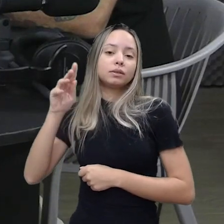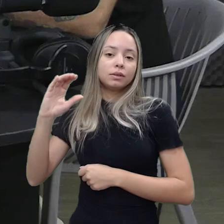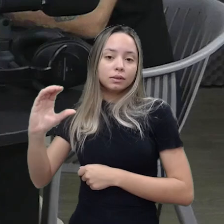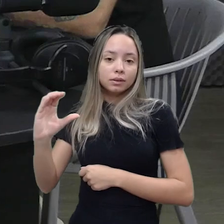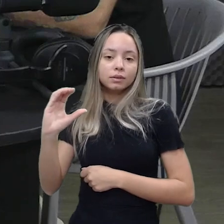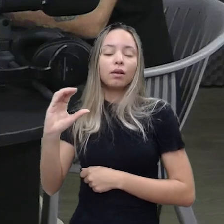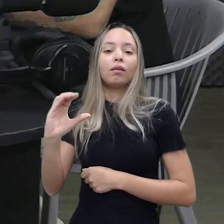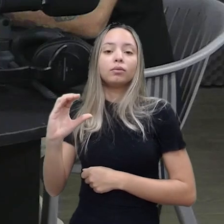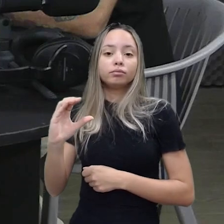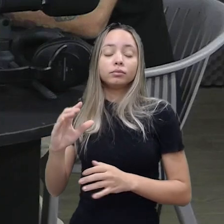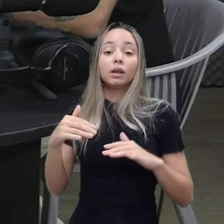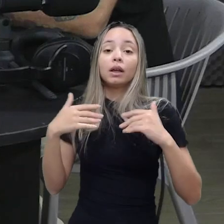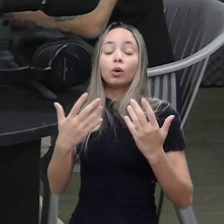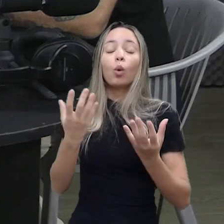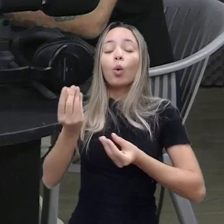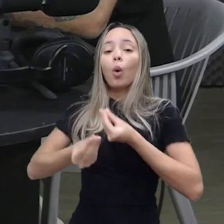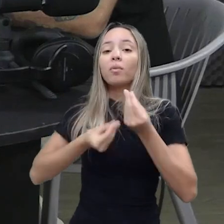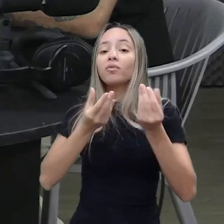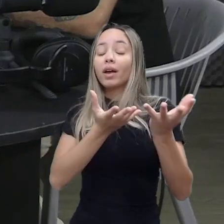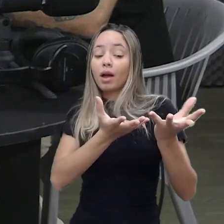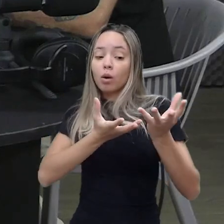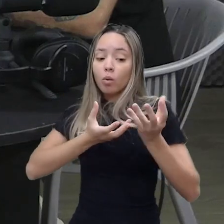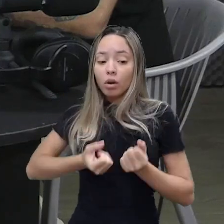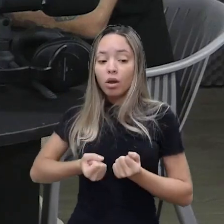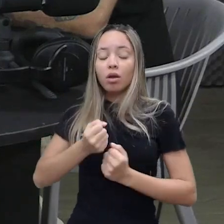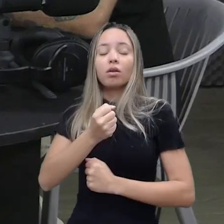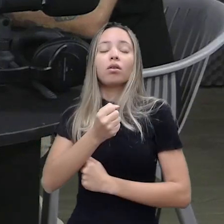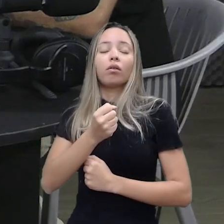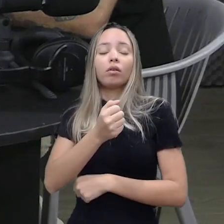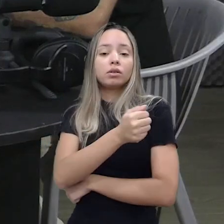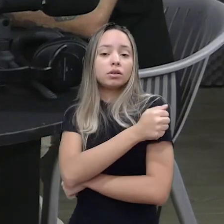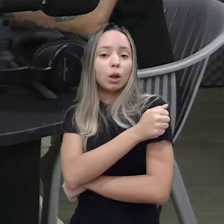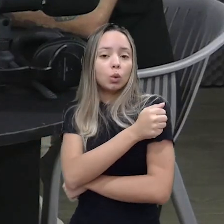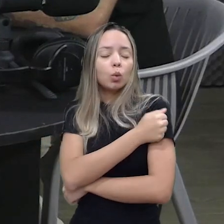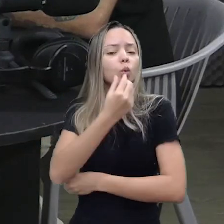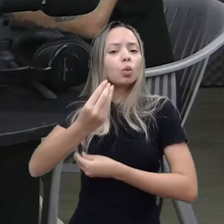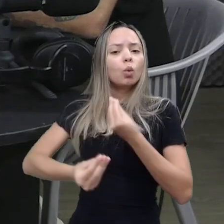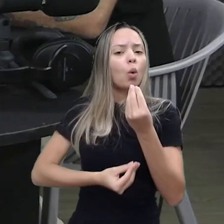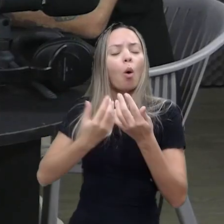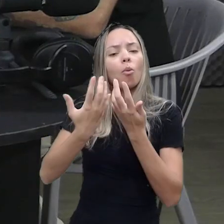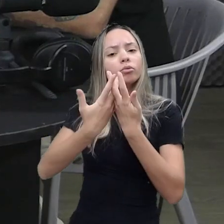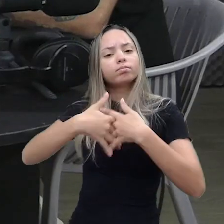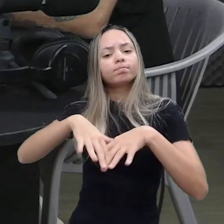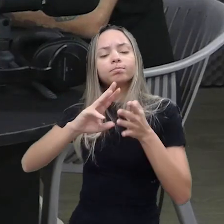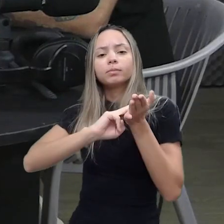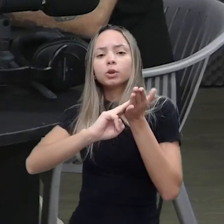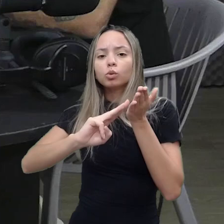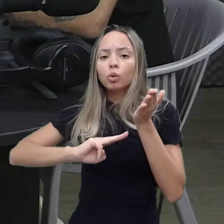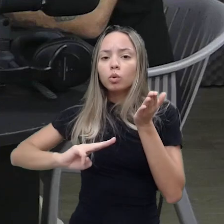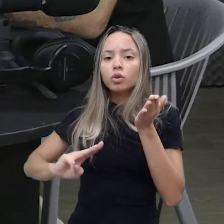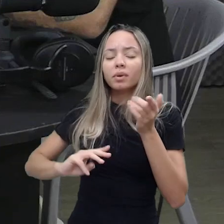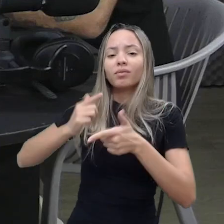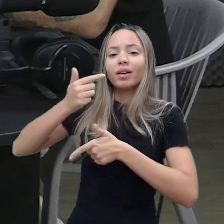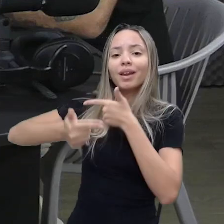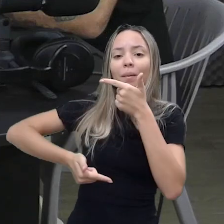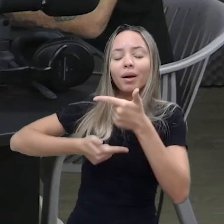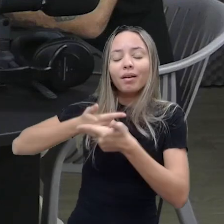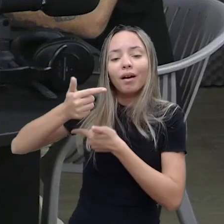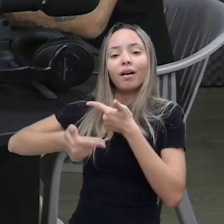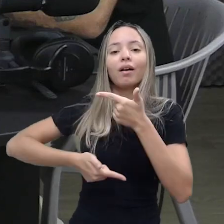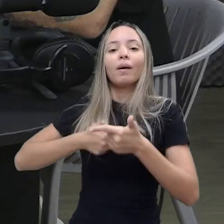vai acolher esse estudante, como é que metodologicamente ela vai trabalhar, né, enquanto